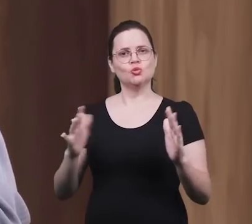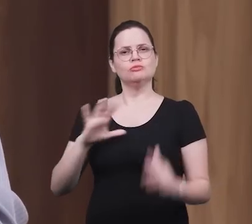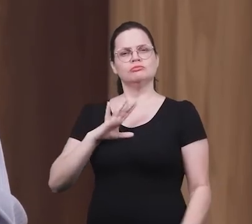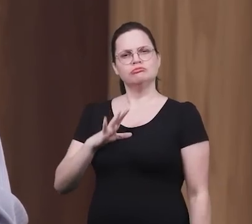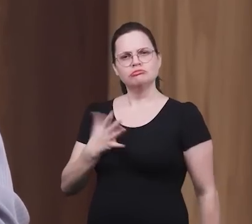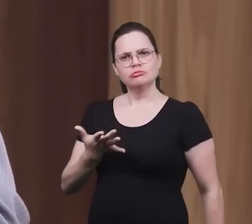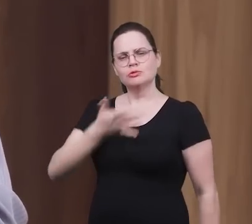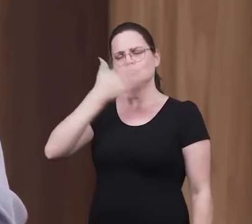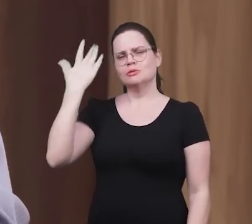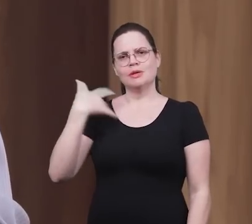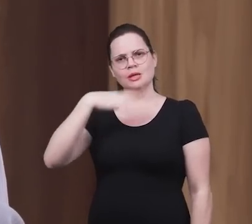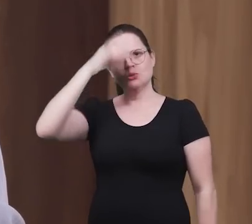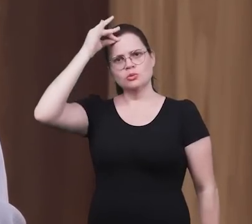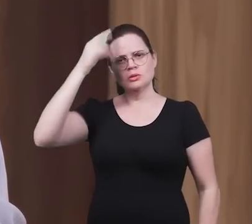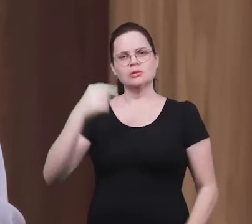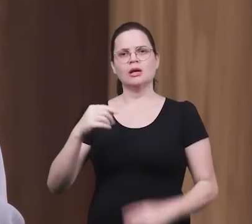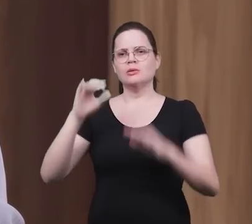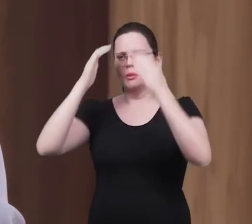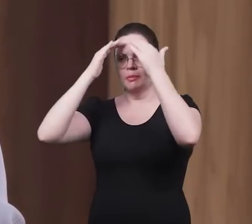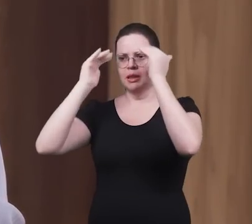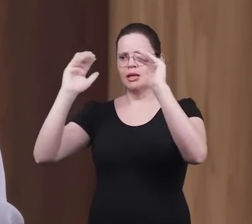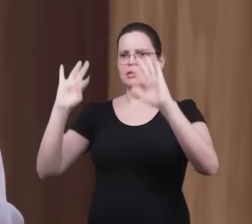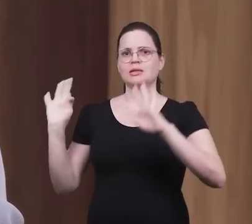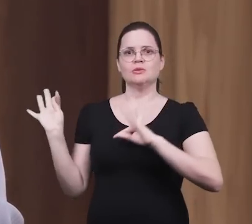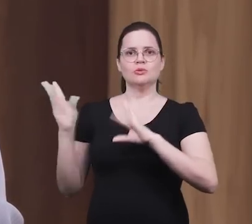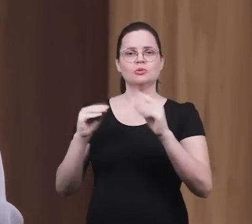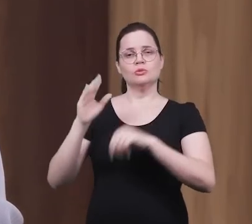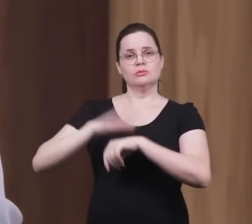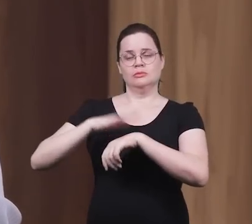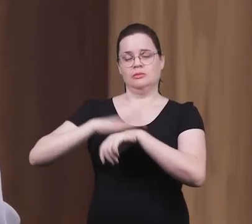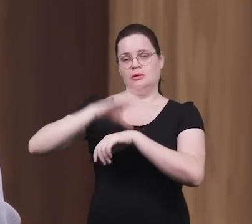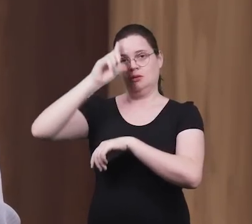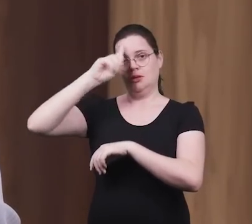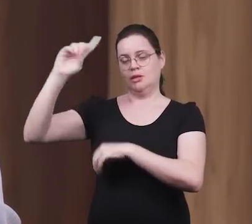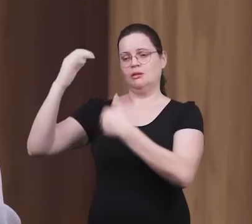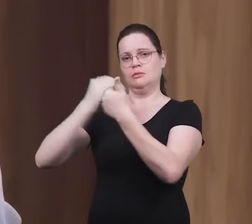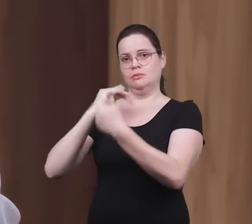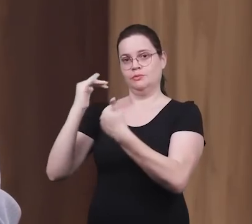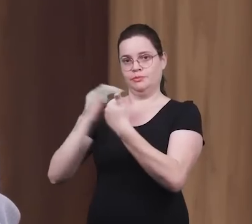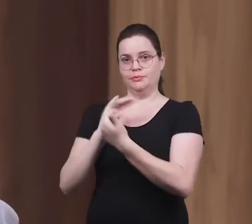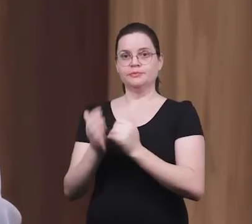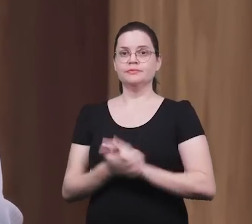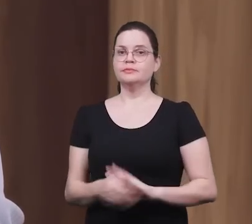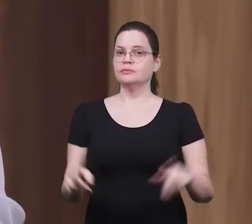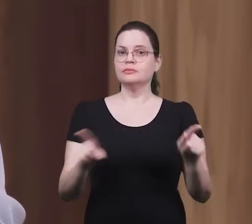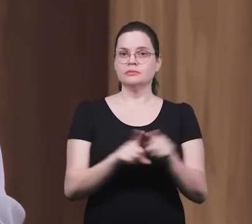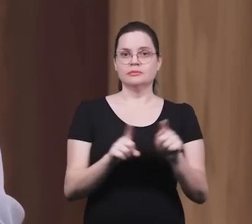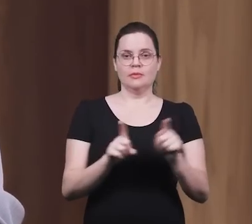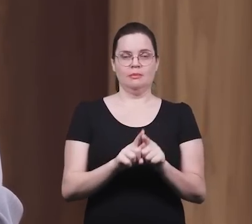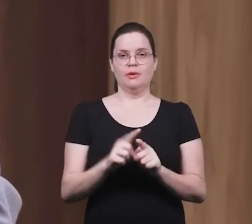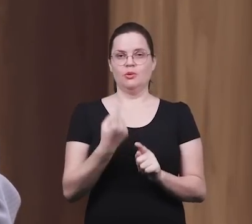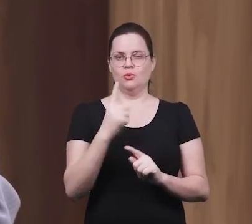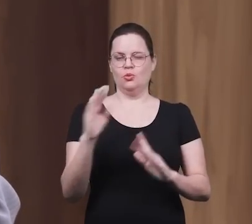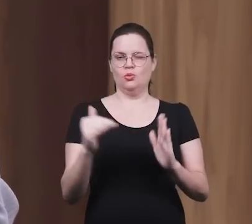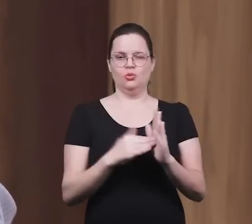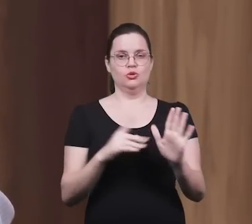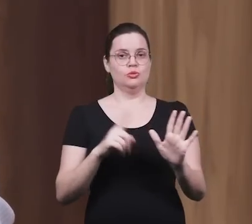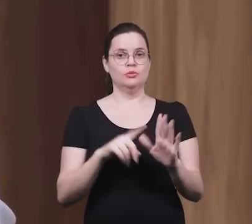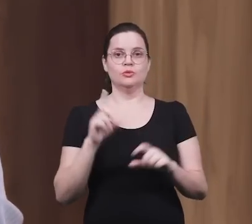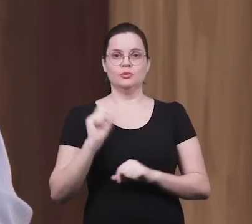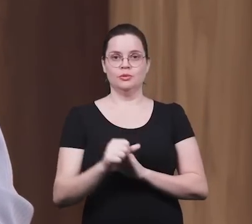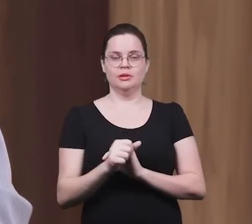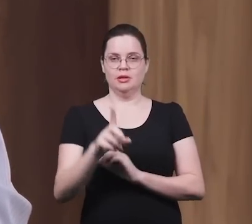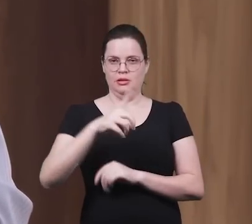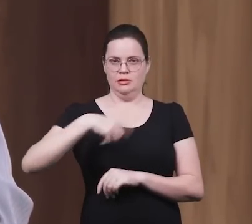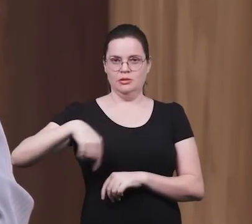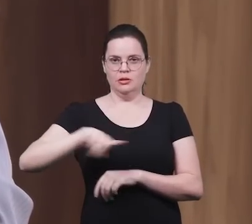com ousadia no Espírito Santo, cumprindo aquilo que Deus orientou na sua vida. Por fim, eu queria fechar dizendo